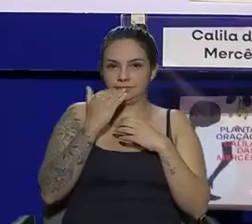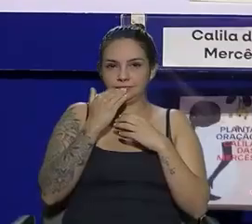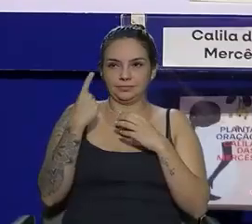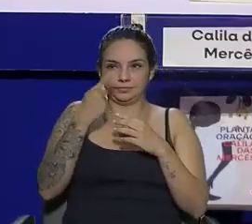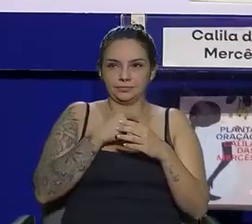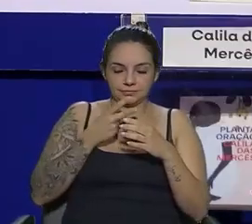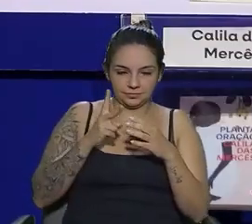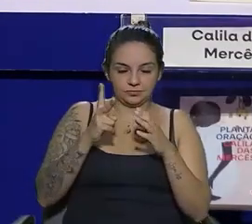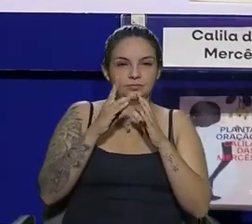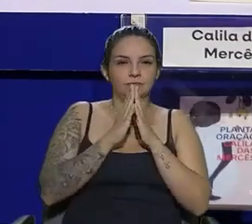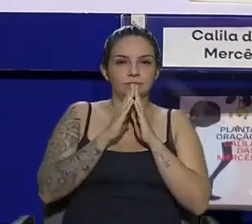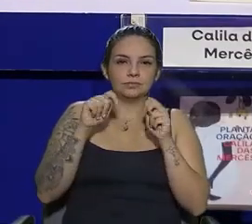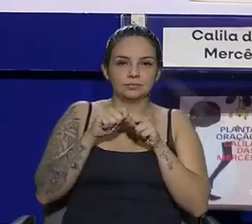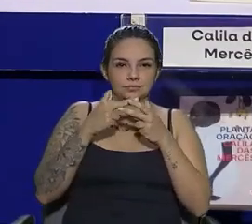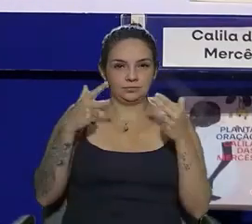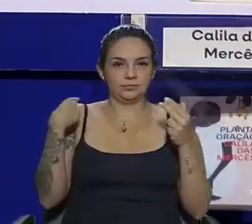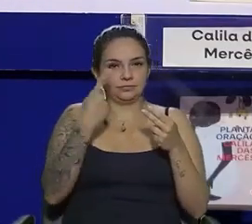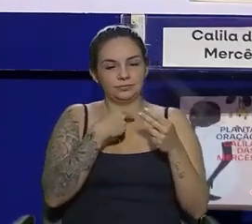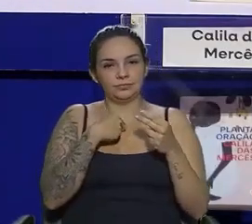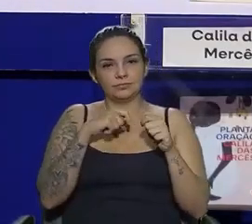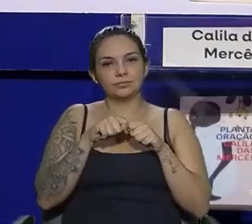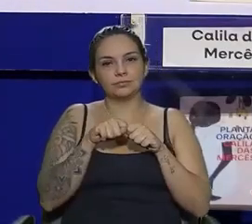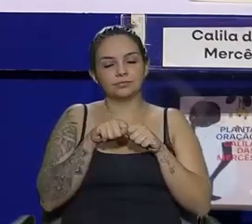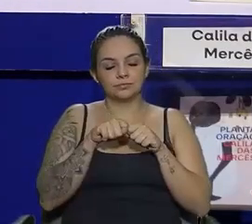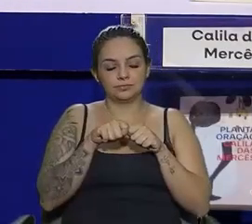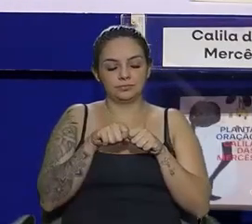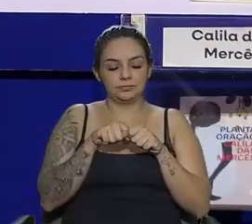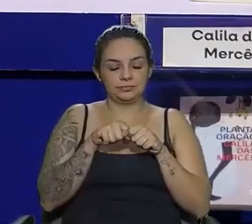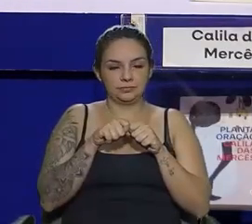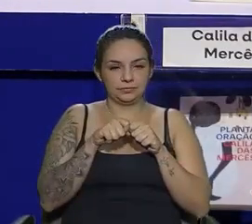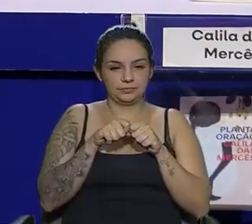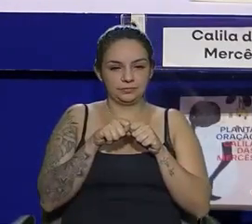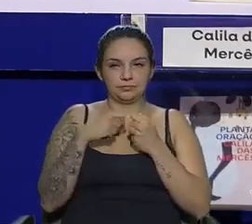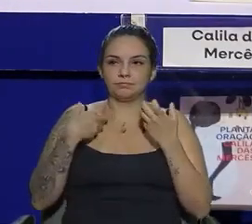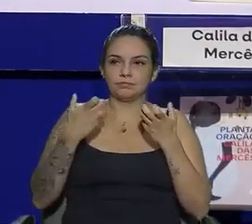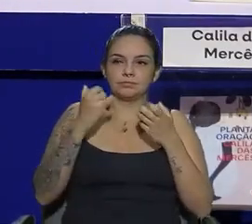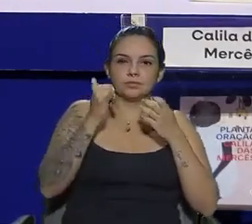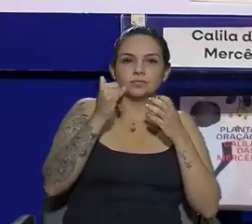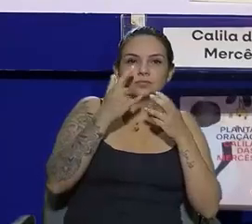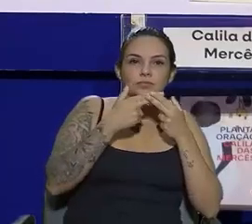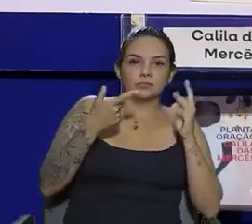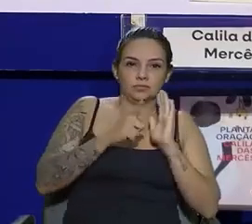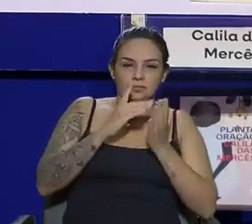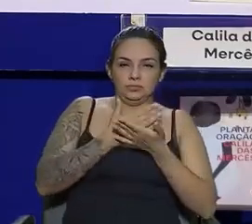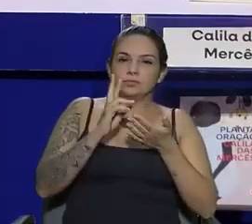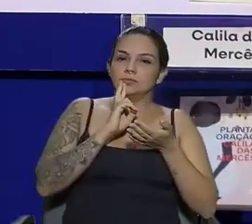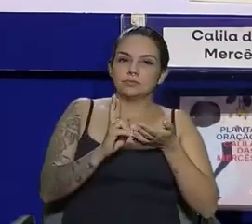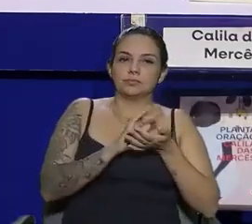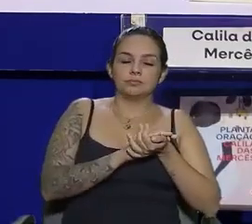alimento, né, para continuar fazendo as coisas que a gente faz. Eu queria comentar uma coisa antes de